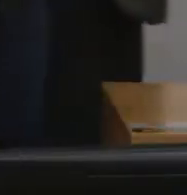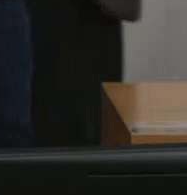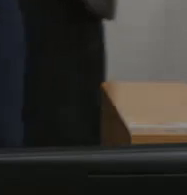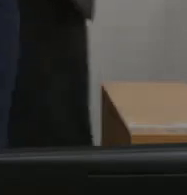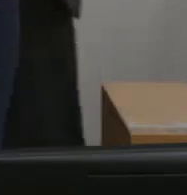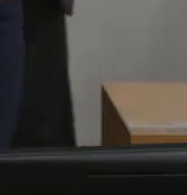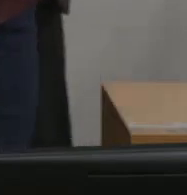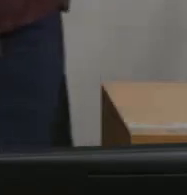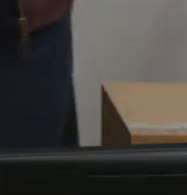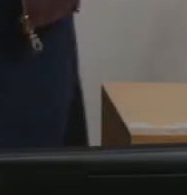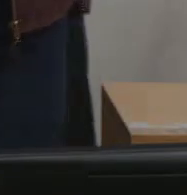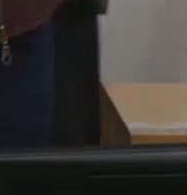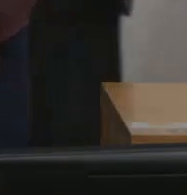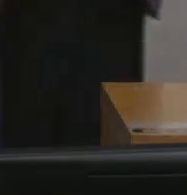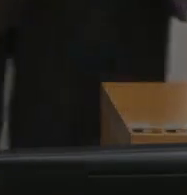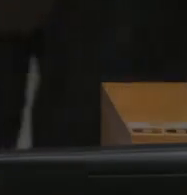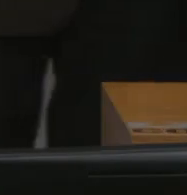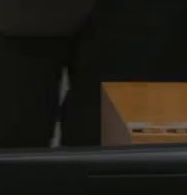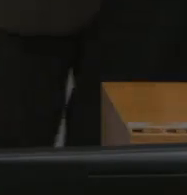Consultoria